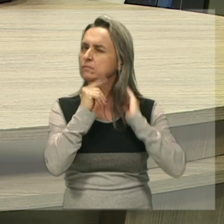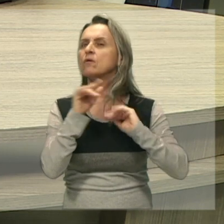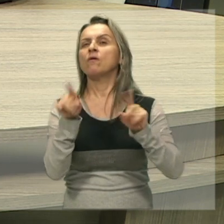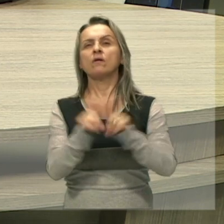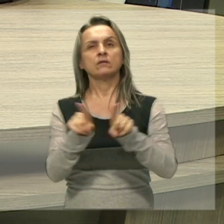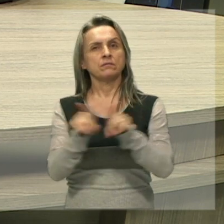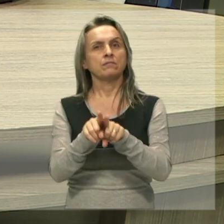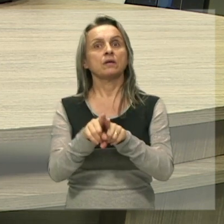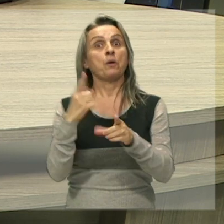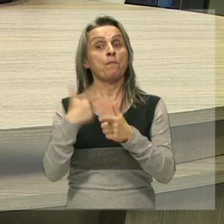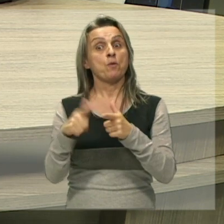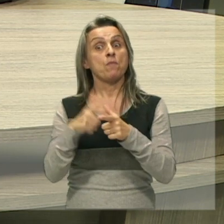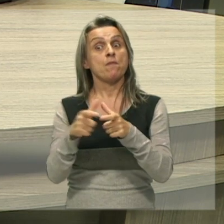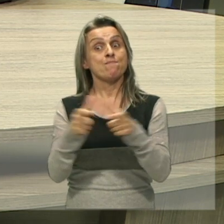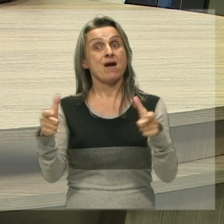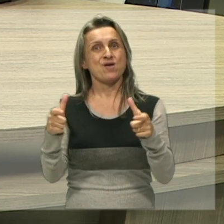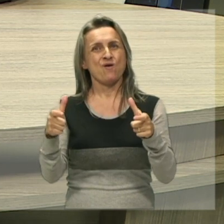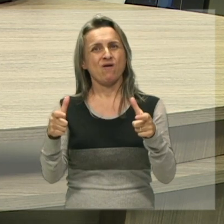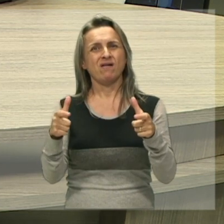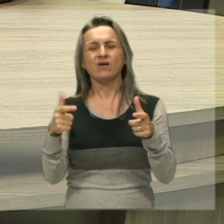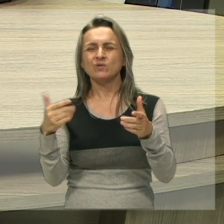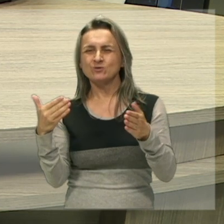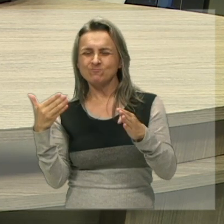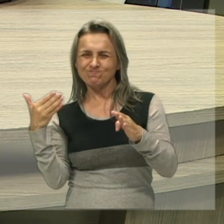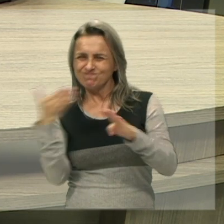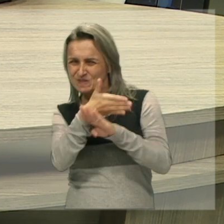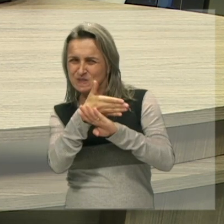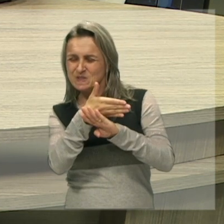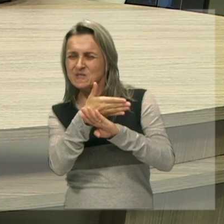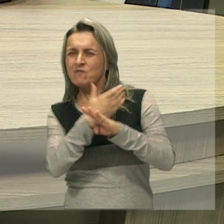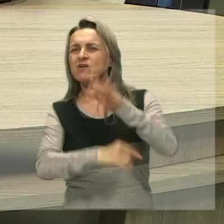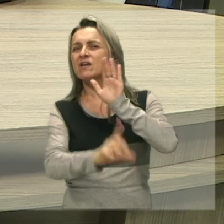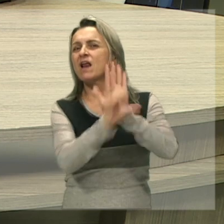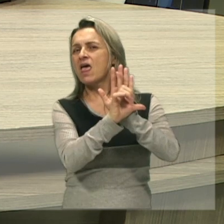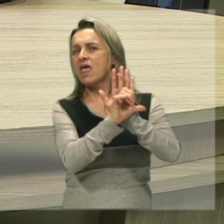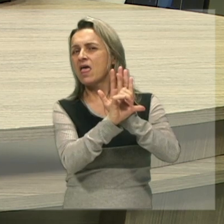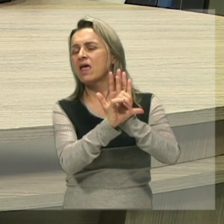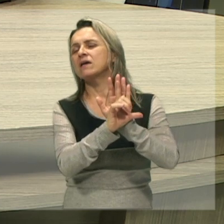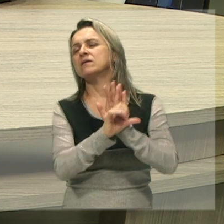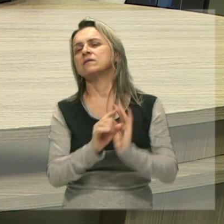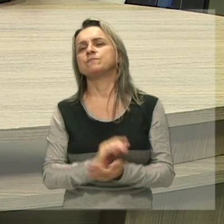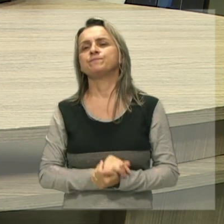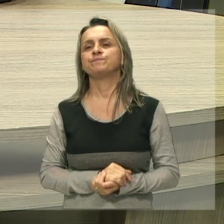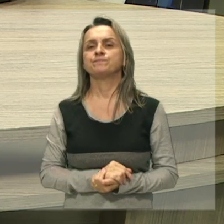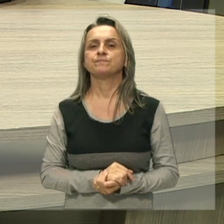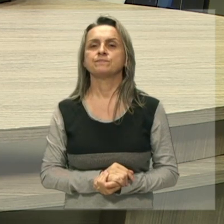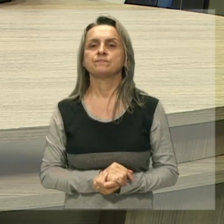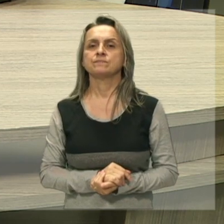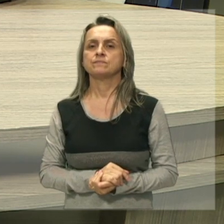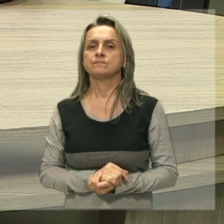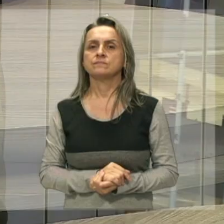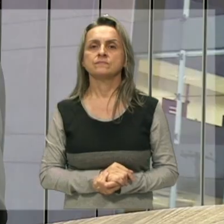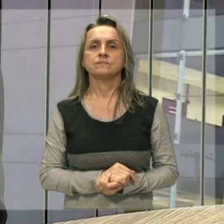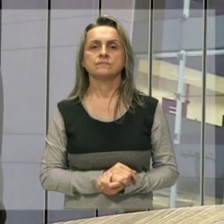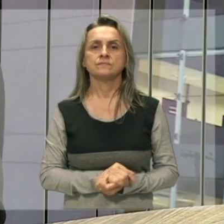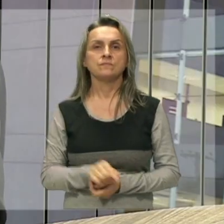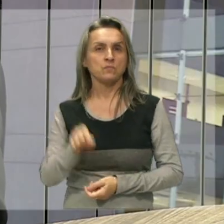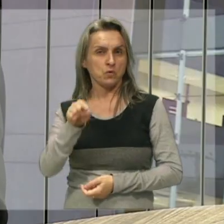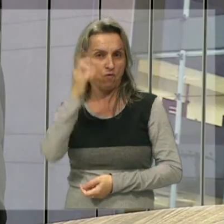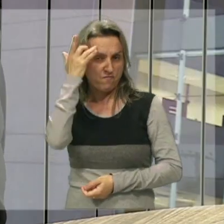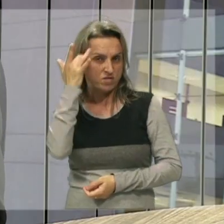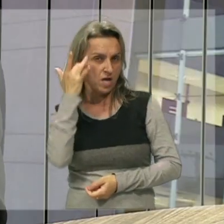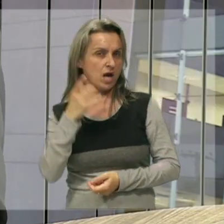isso atinge a legislação. Você acha que esse caminho dessa volta, digamos assim, parlamentar, algum projeto de